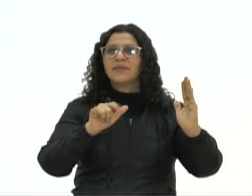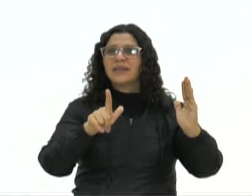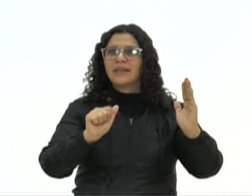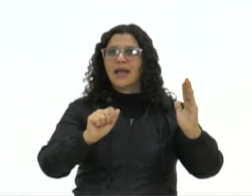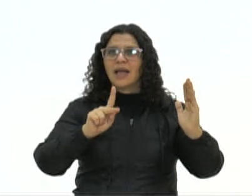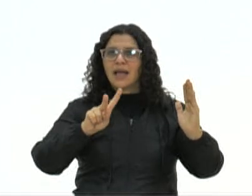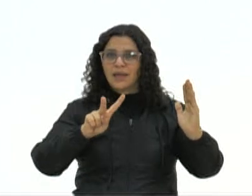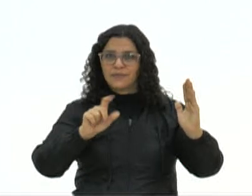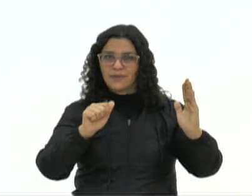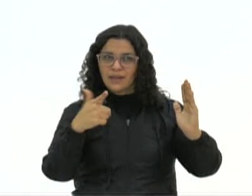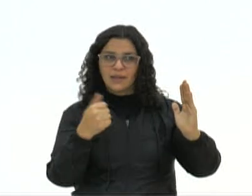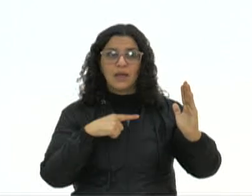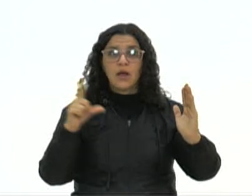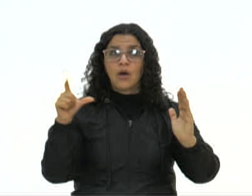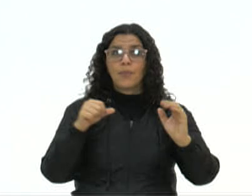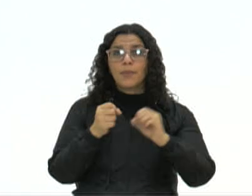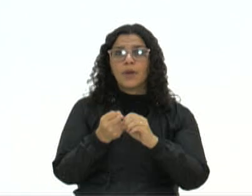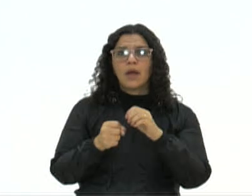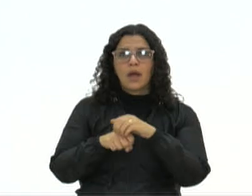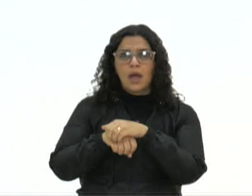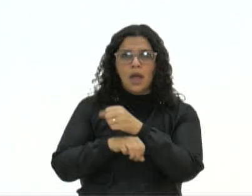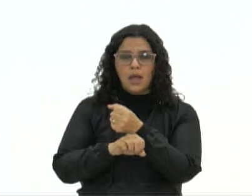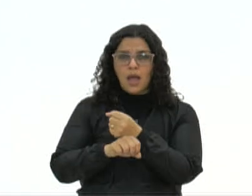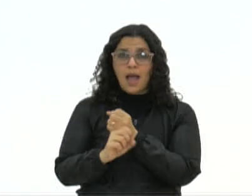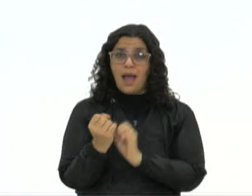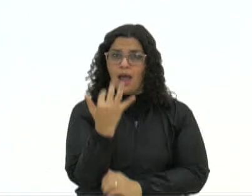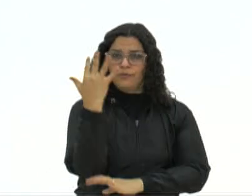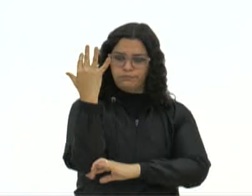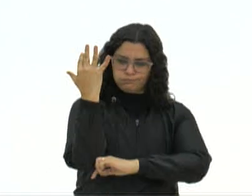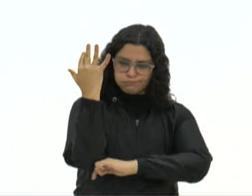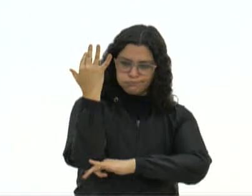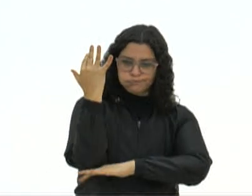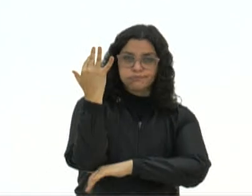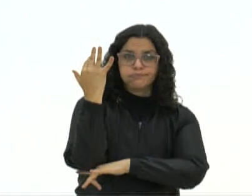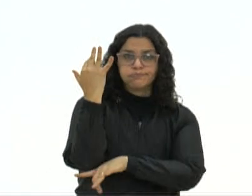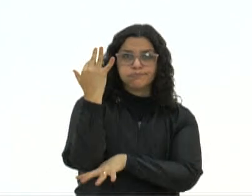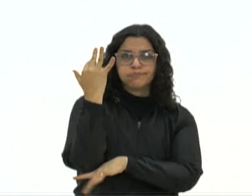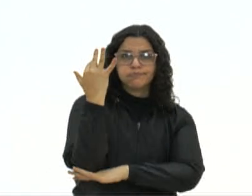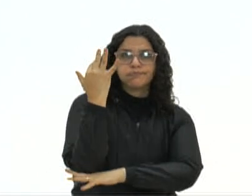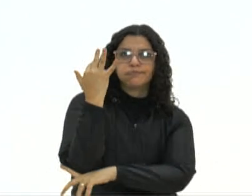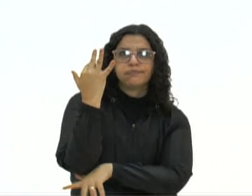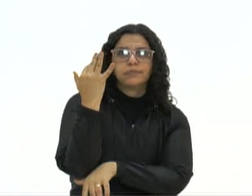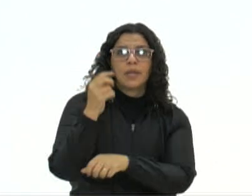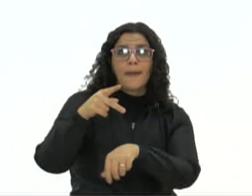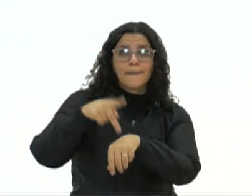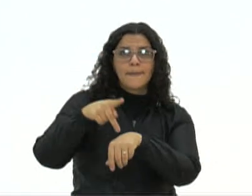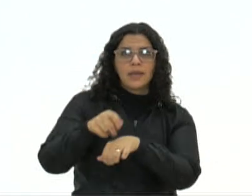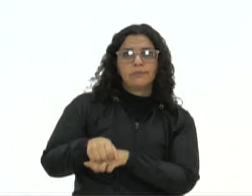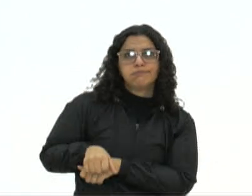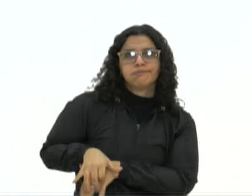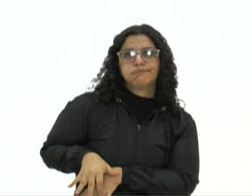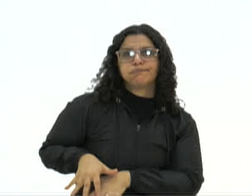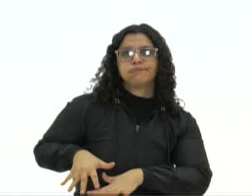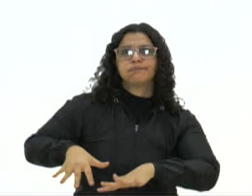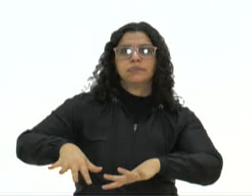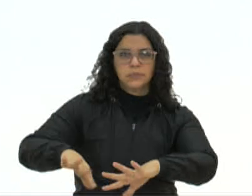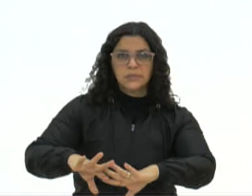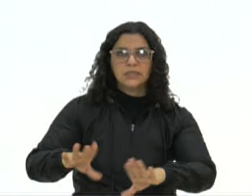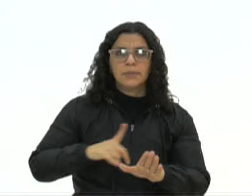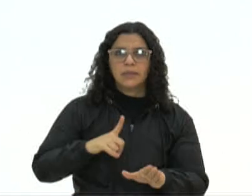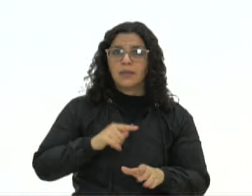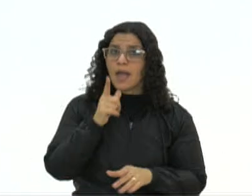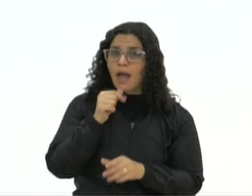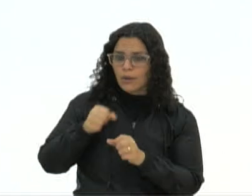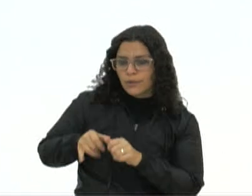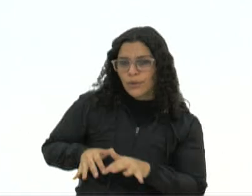O biológico, a raiz das árvores, né, vai quebrando, abrindo fendas nas rochas, o que facilita o escoamento das águas das áreas mais